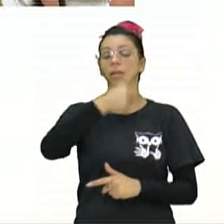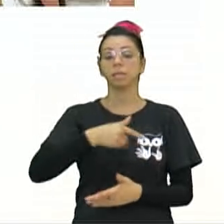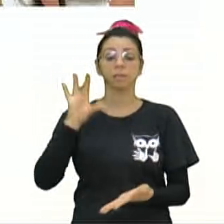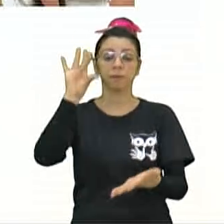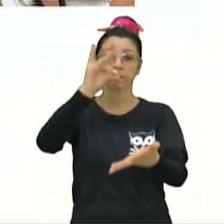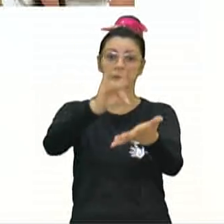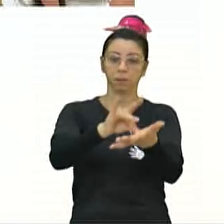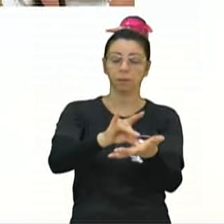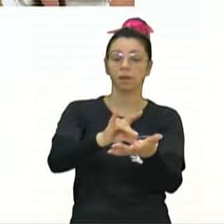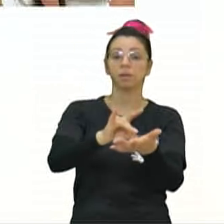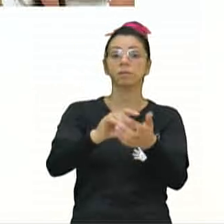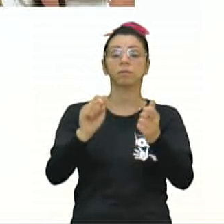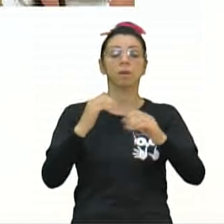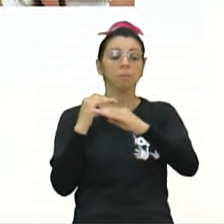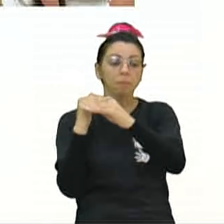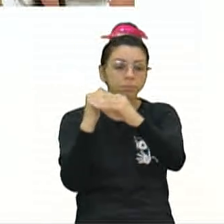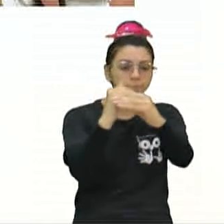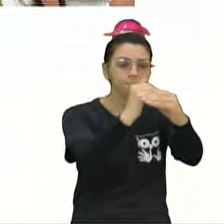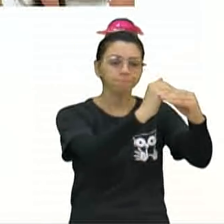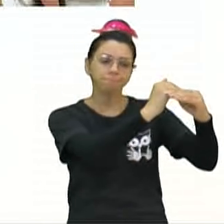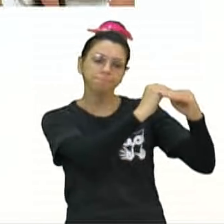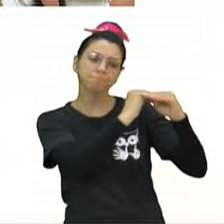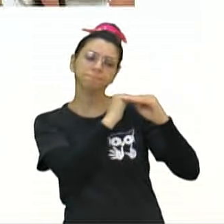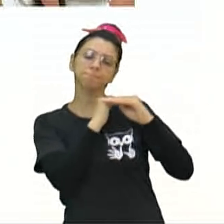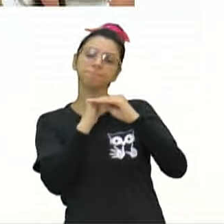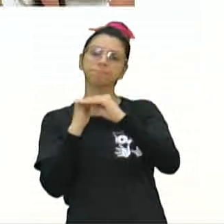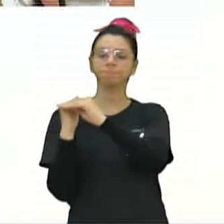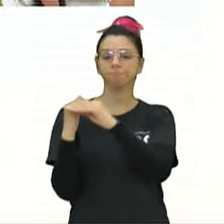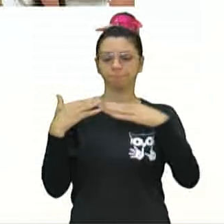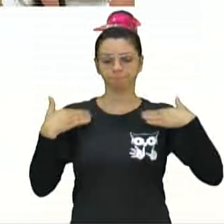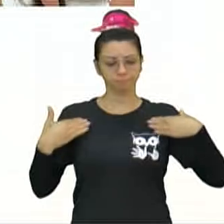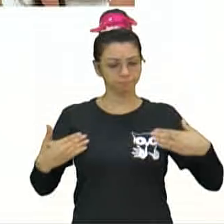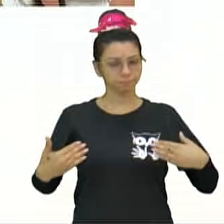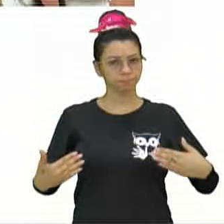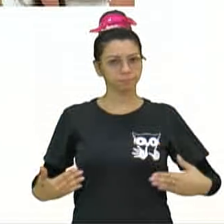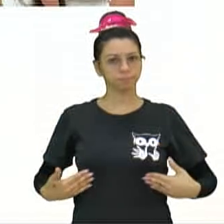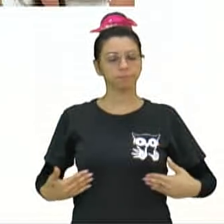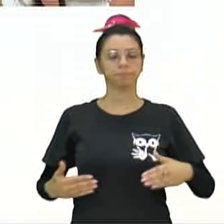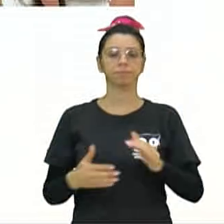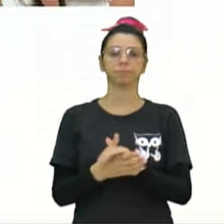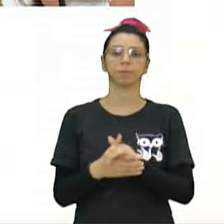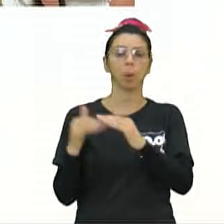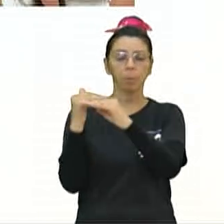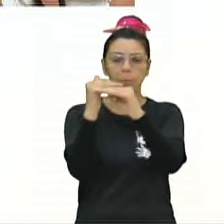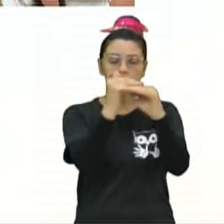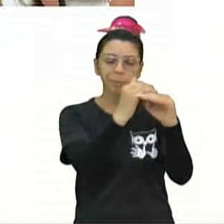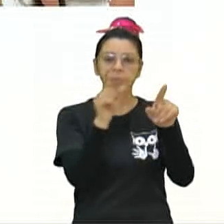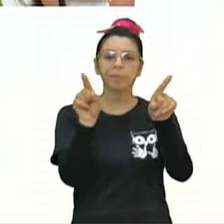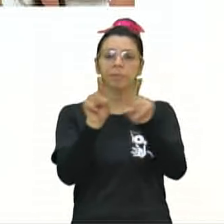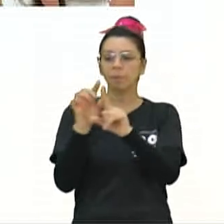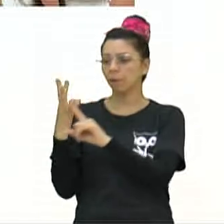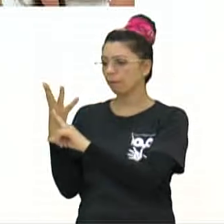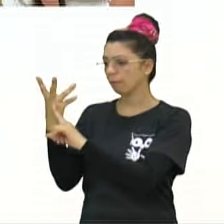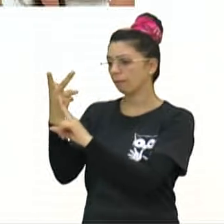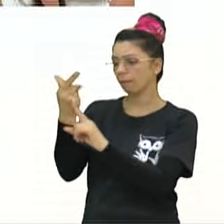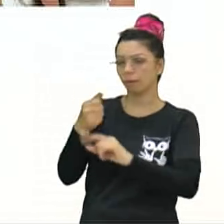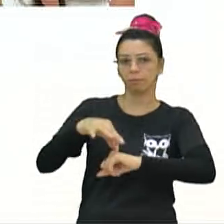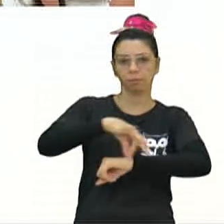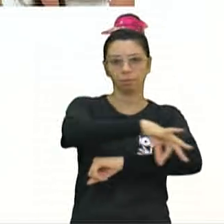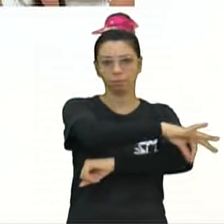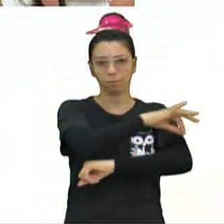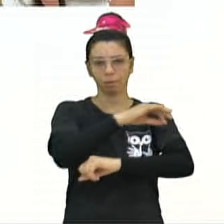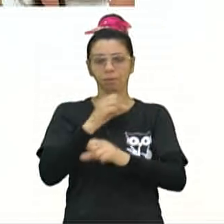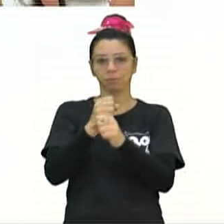e equilíbrio, valorizando as medidas proporcionais. Isso valia também para as artes e a arquitetura.